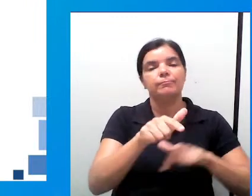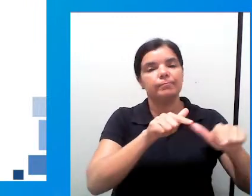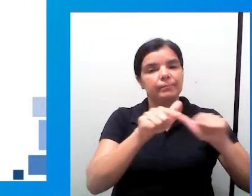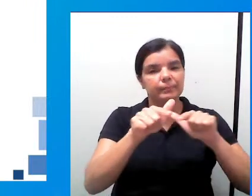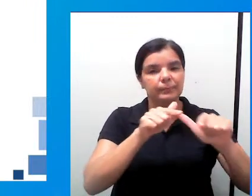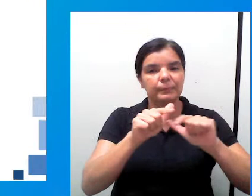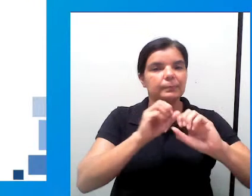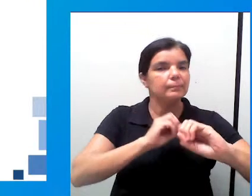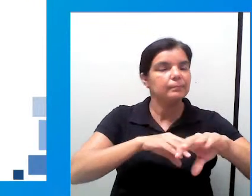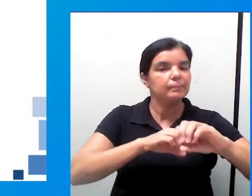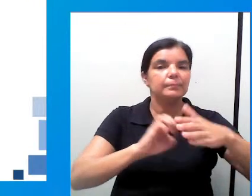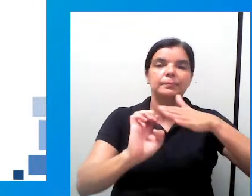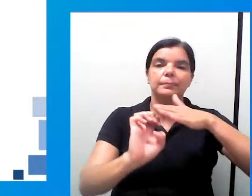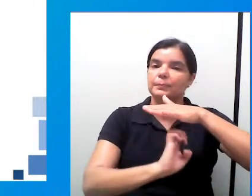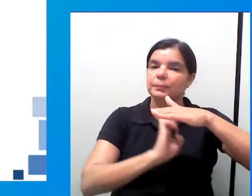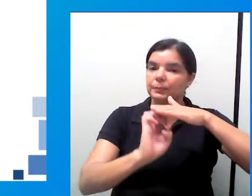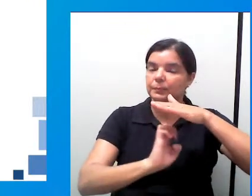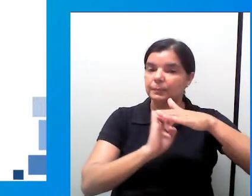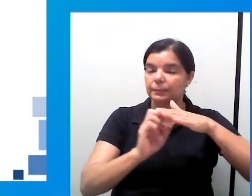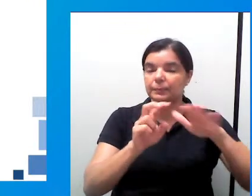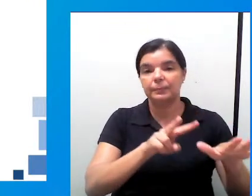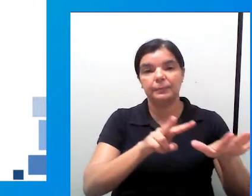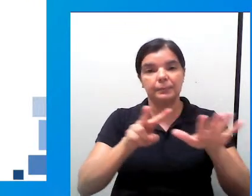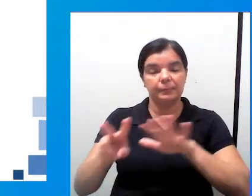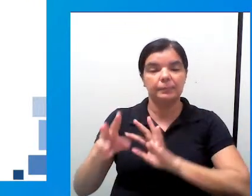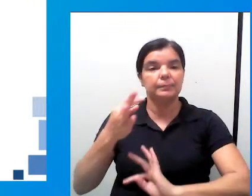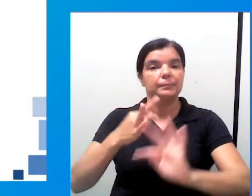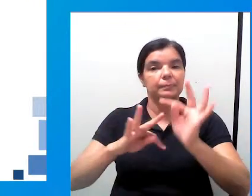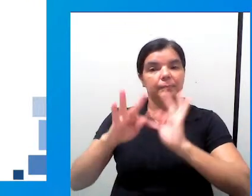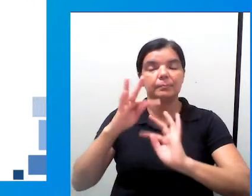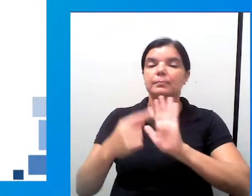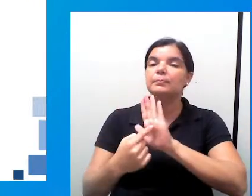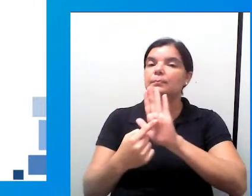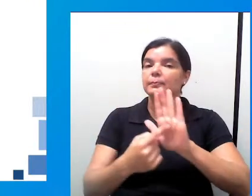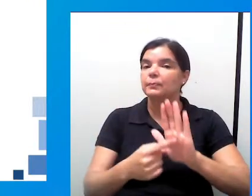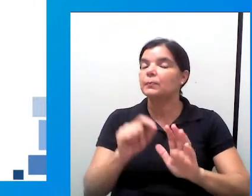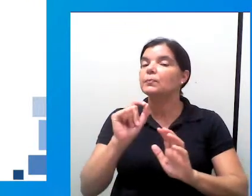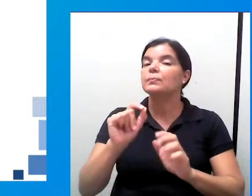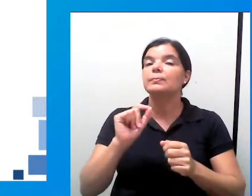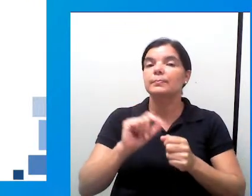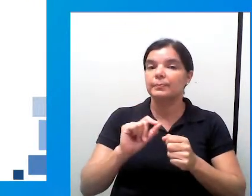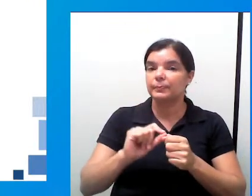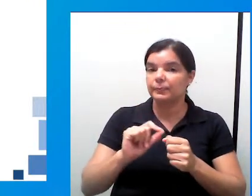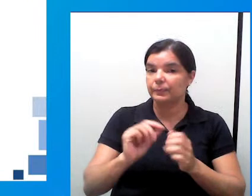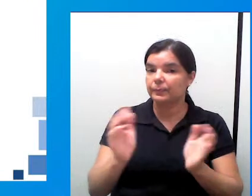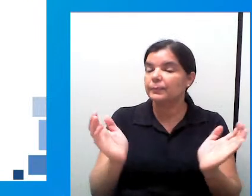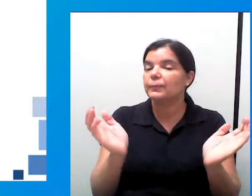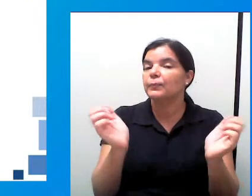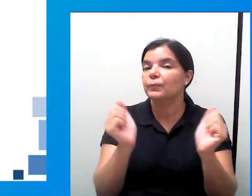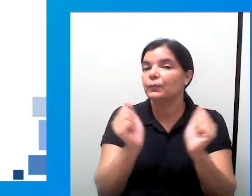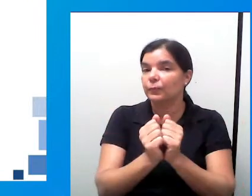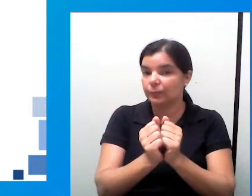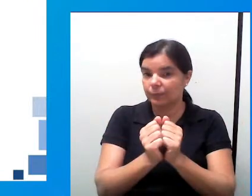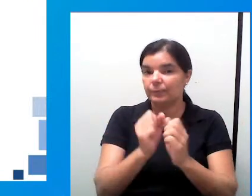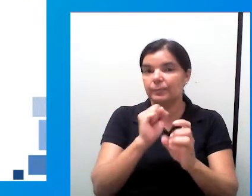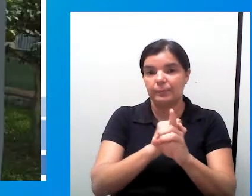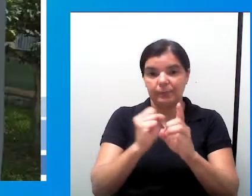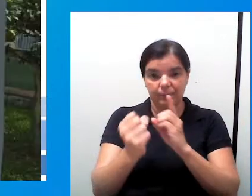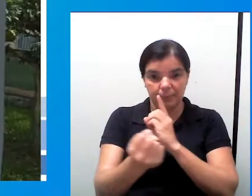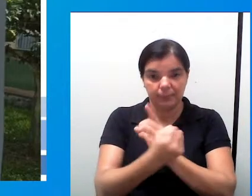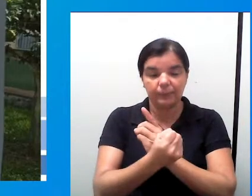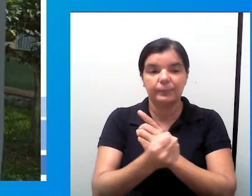na comunidade, depois, durante a Semana Tecnológica, eles vieram expor o que foi que eles produziram e como foi que eles entregaram esse produto para a